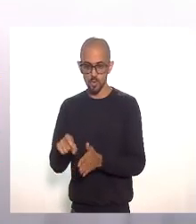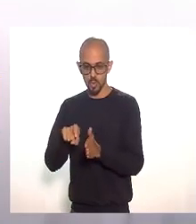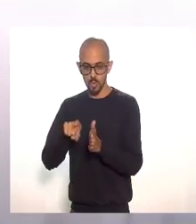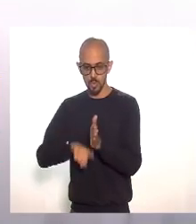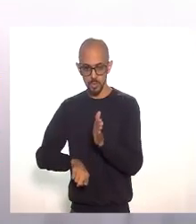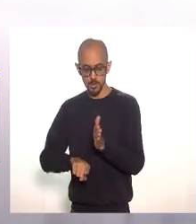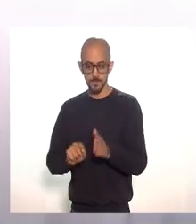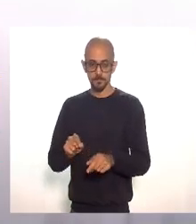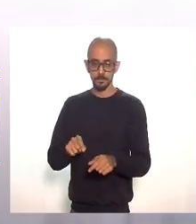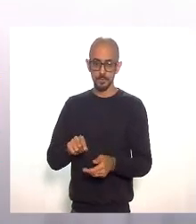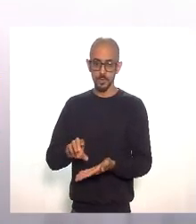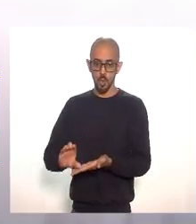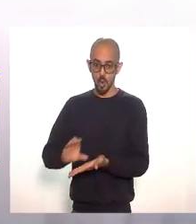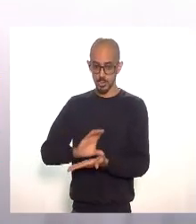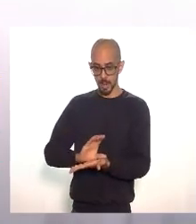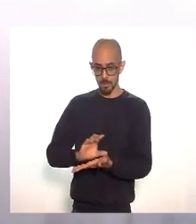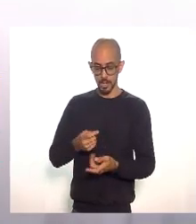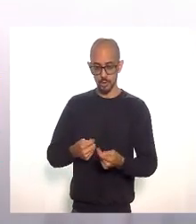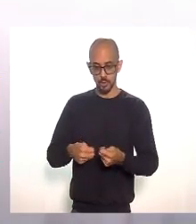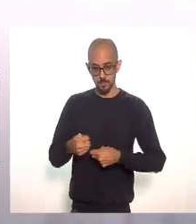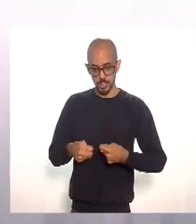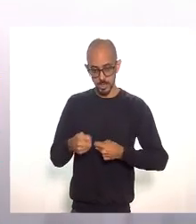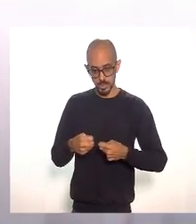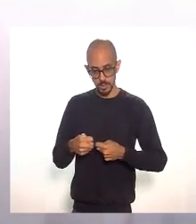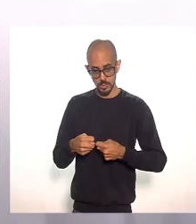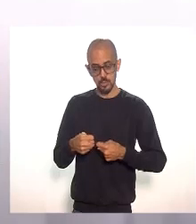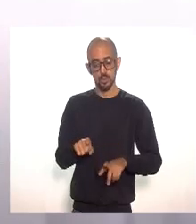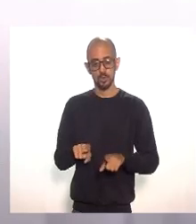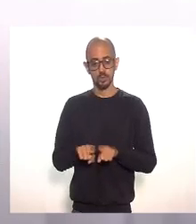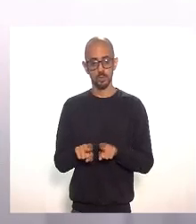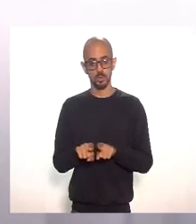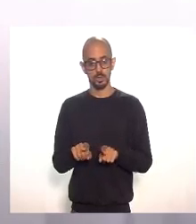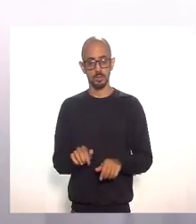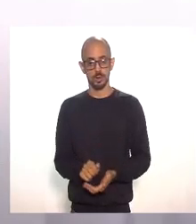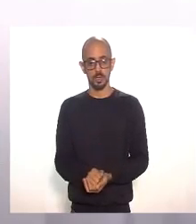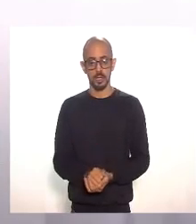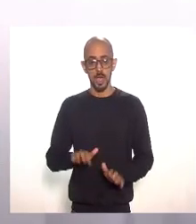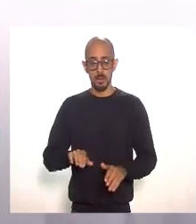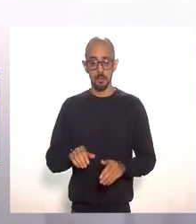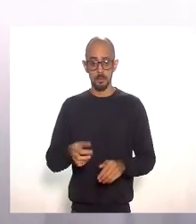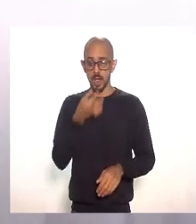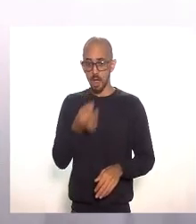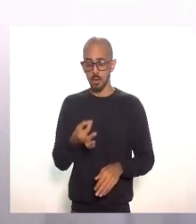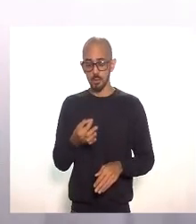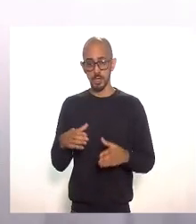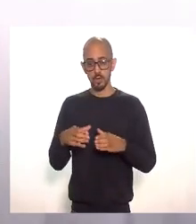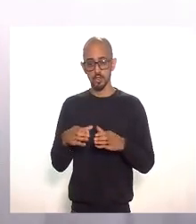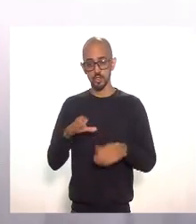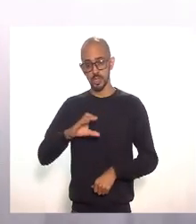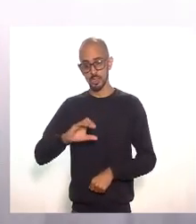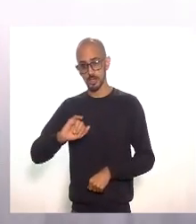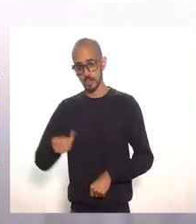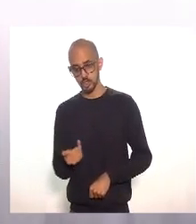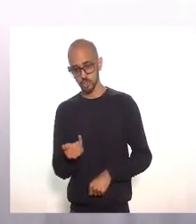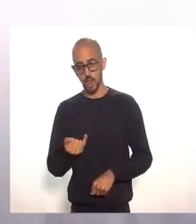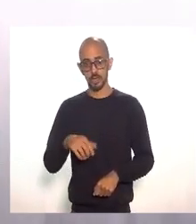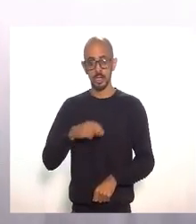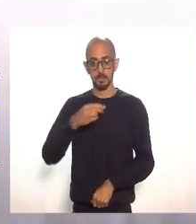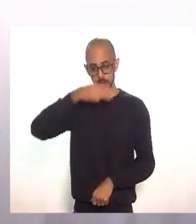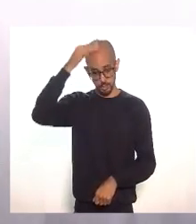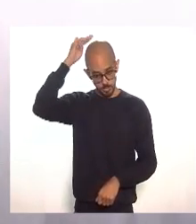Orçamento, Finanças, Fiscalização Financeira e Controle. Para emitir parecer pela Constituição e Justiça, deputado Márcio